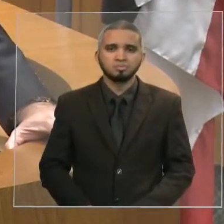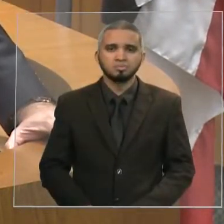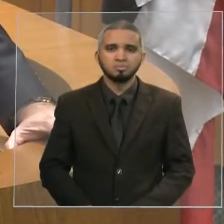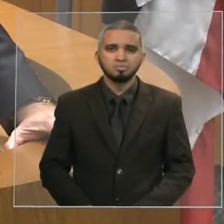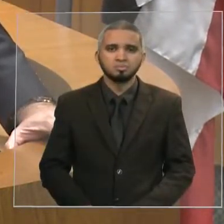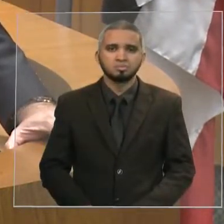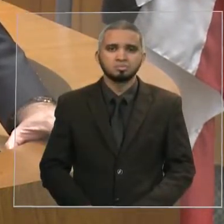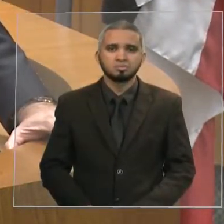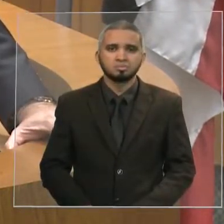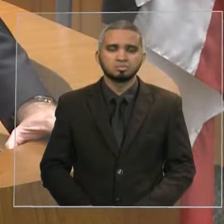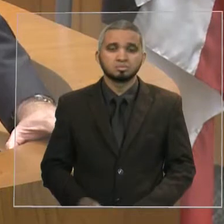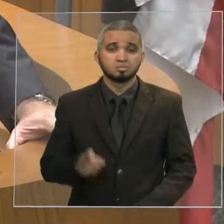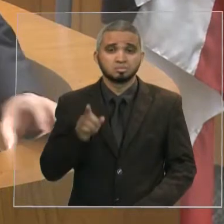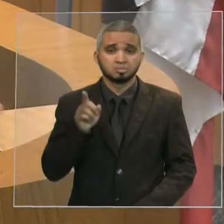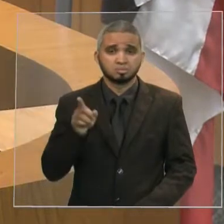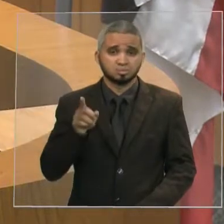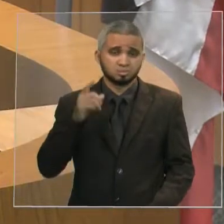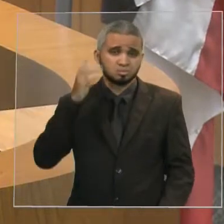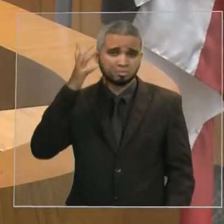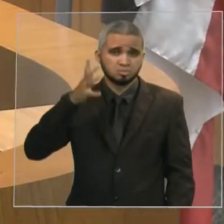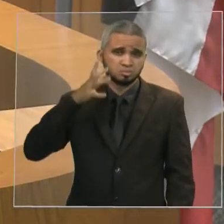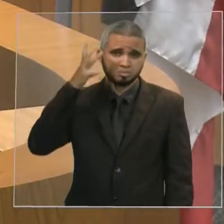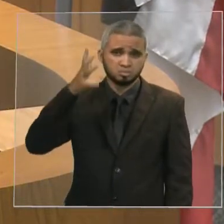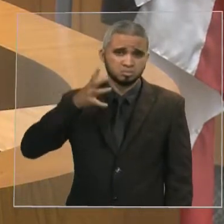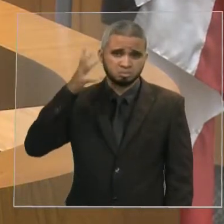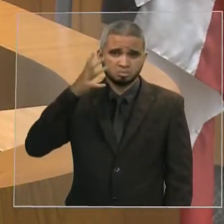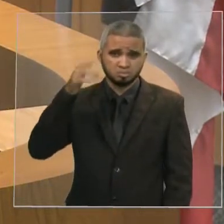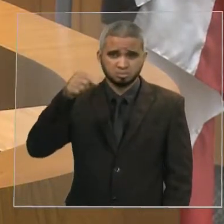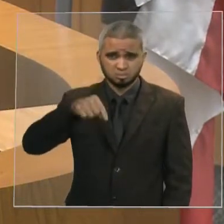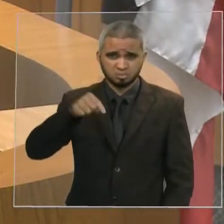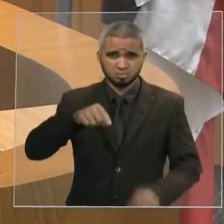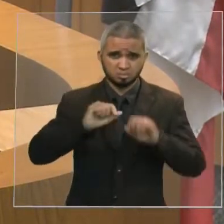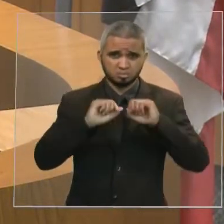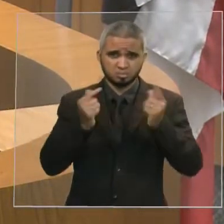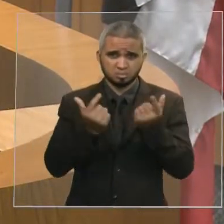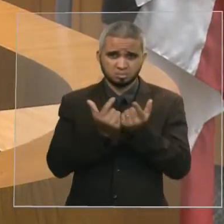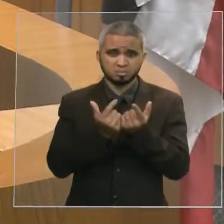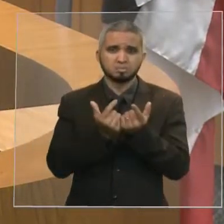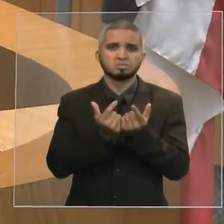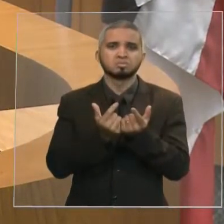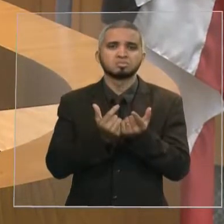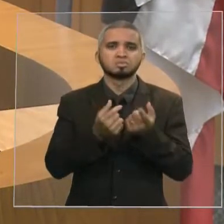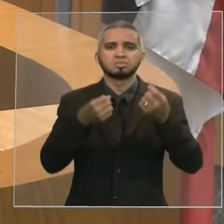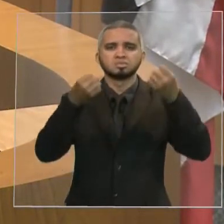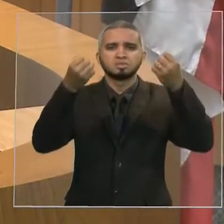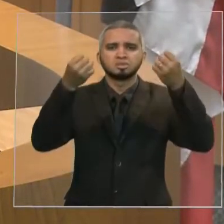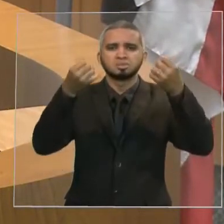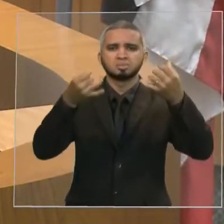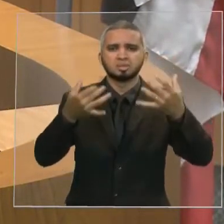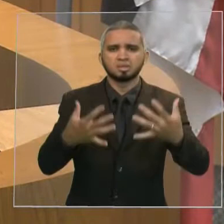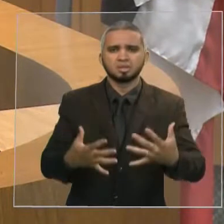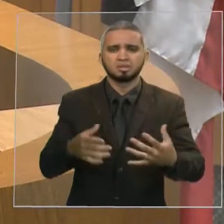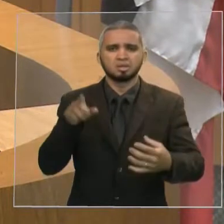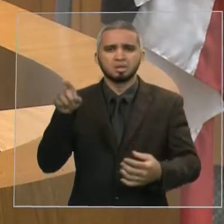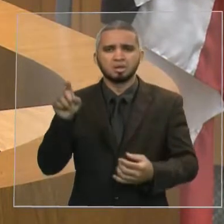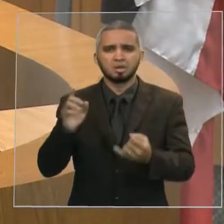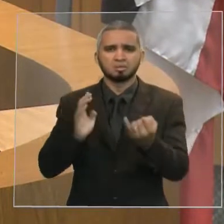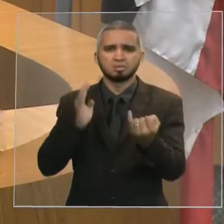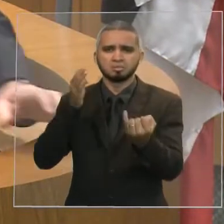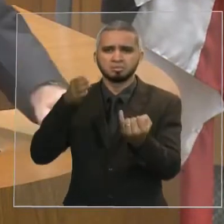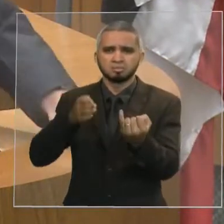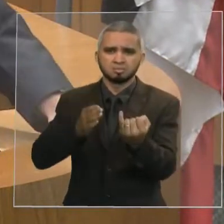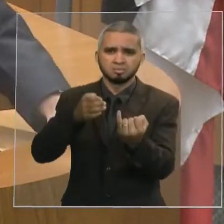fez um pronunciamento aqui em relação ao movimento do Porto do Itaqui.